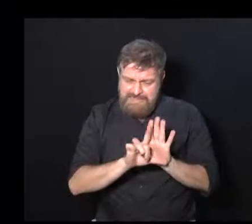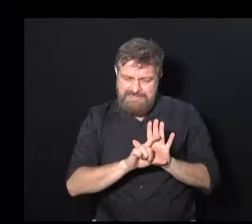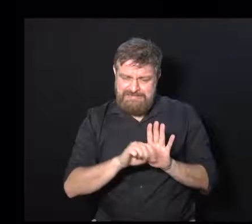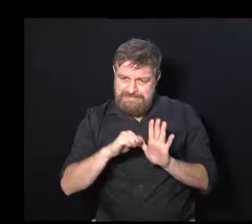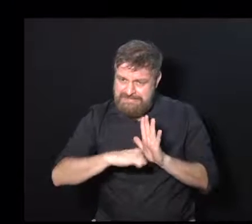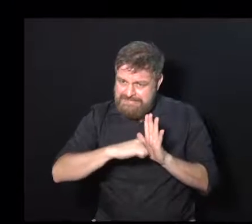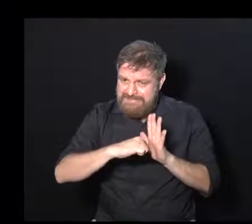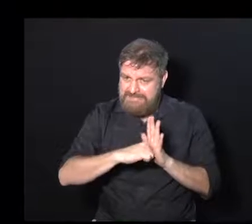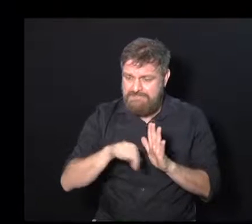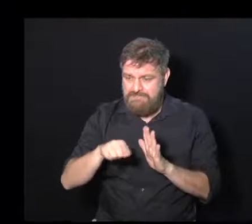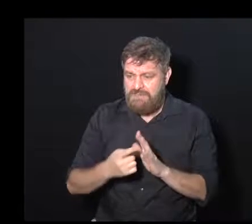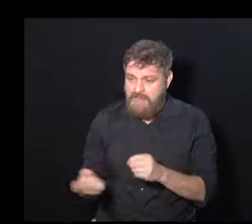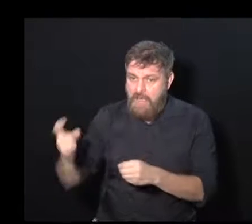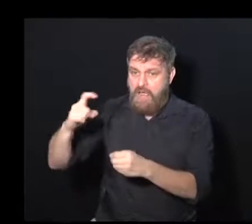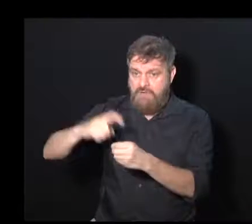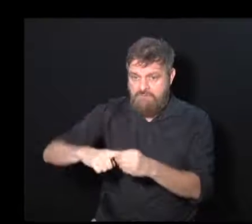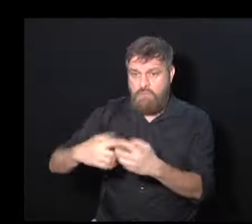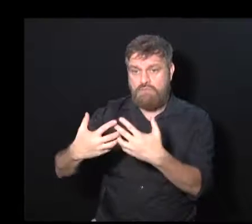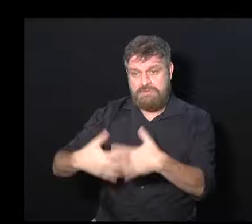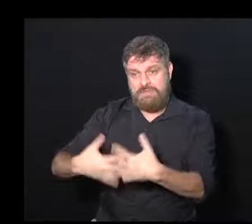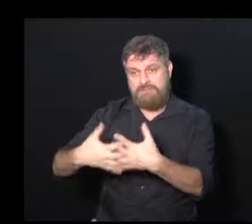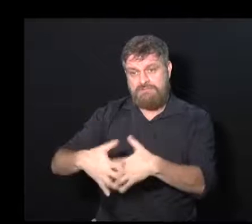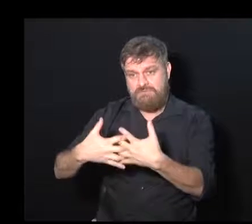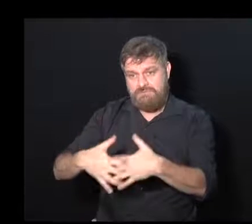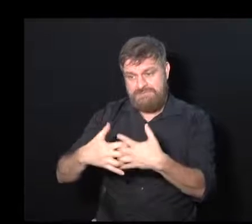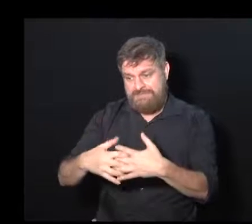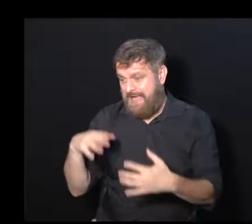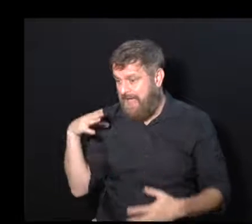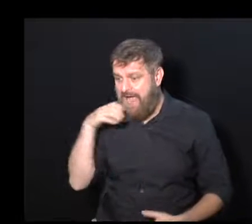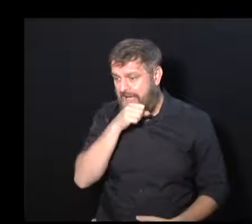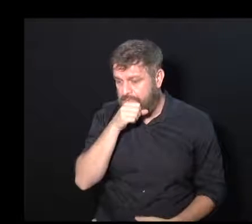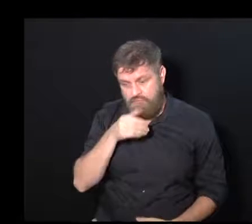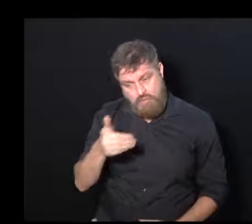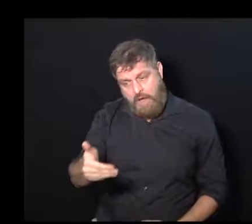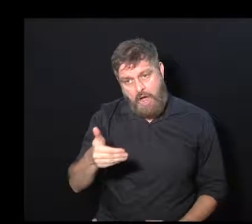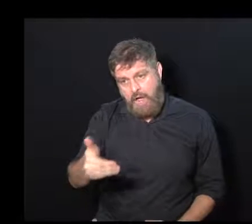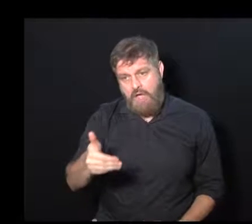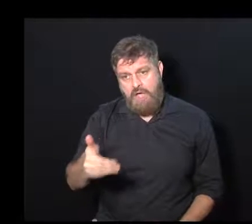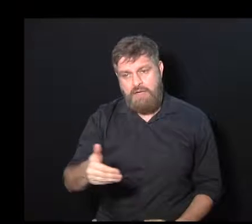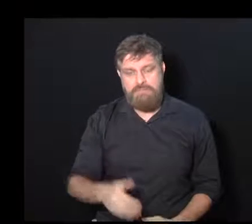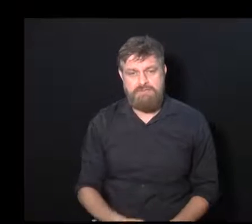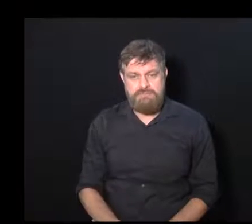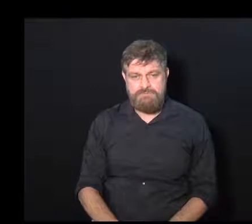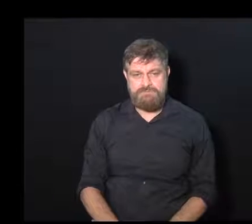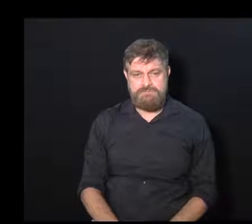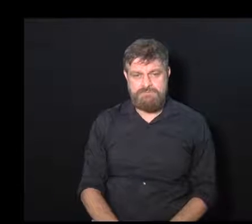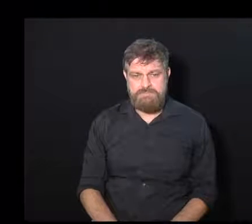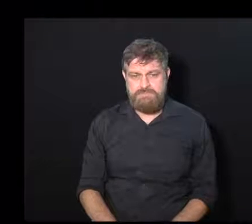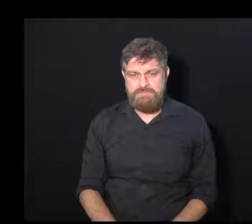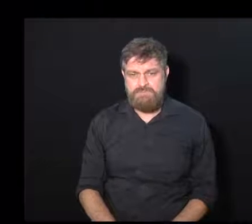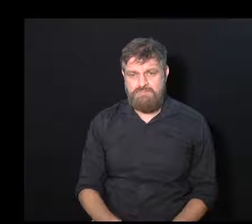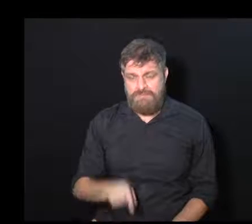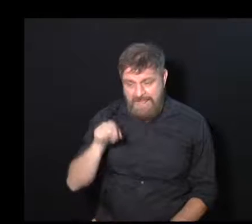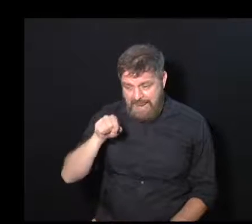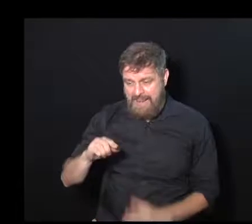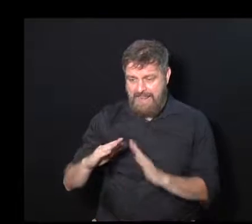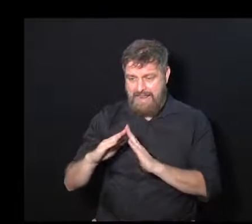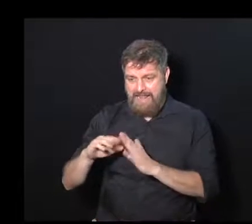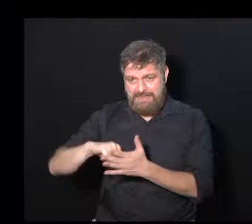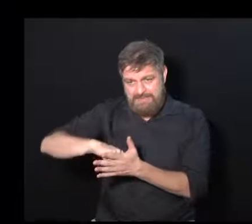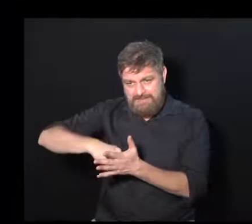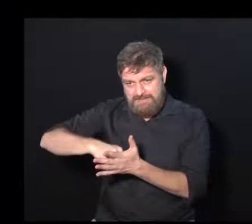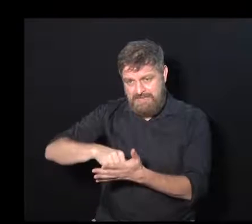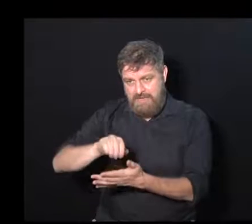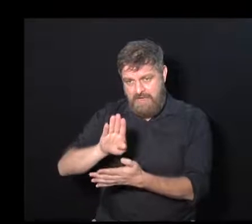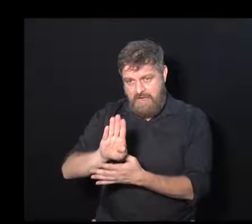ela retornar com o seu funcionamento em breve. Tá? Então, na Botica da Família, a gente tem uma